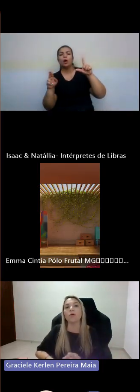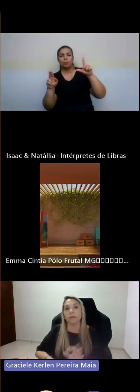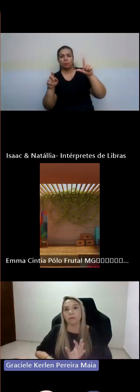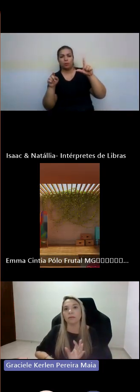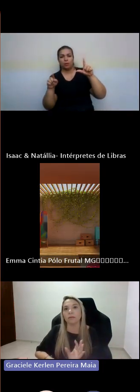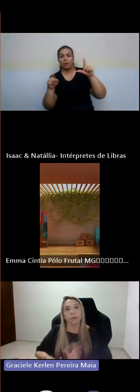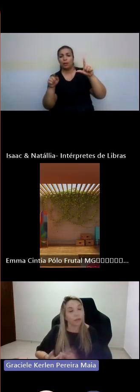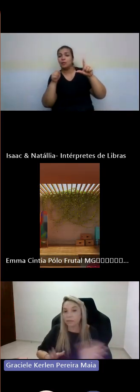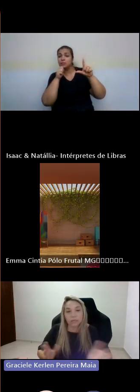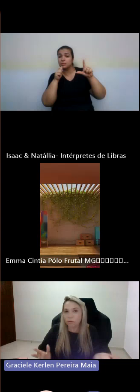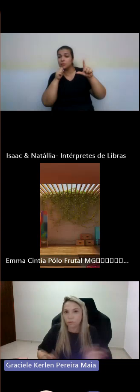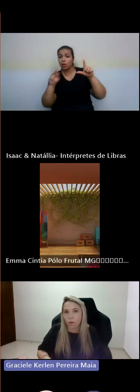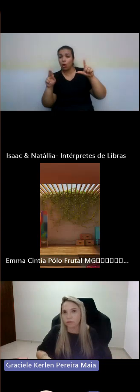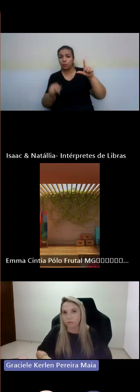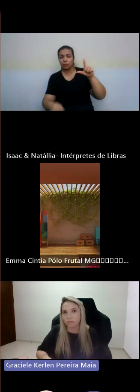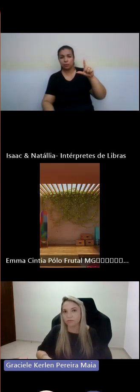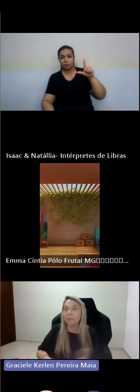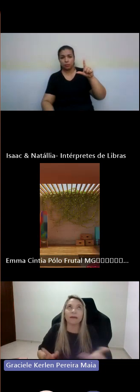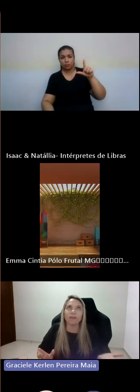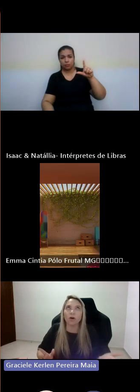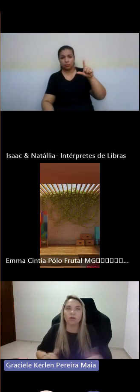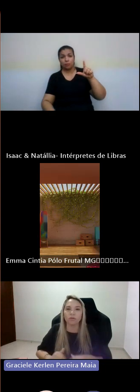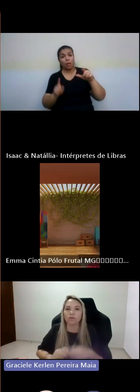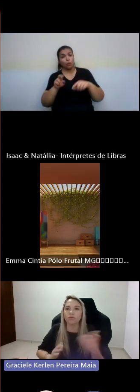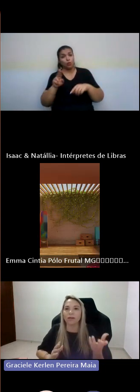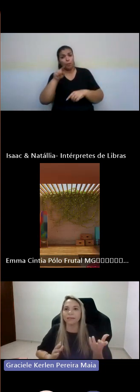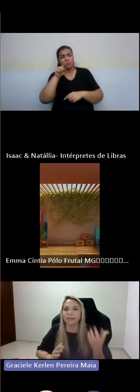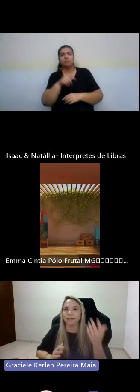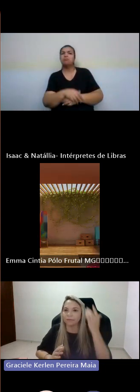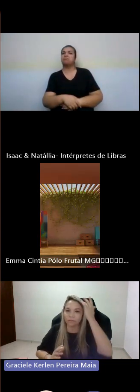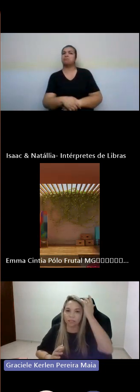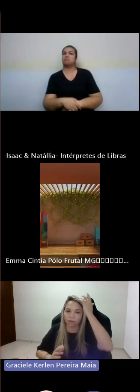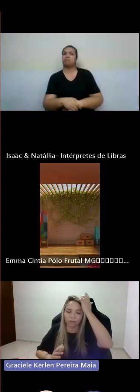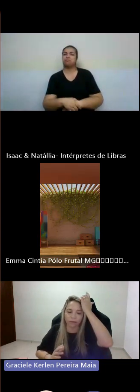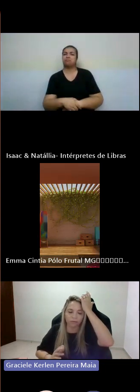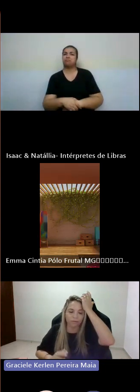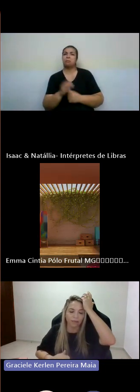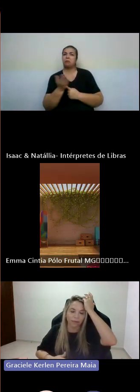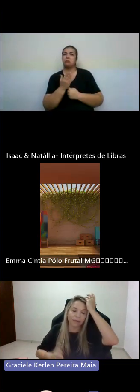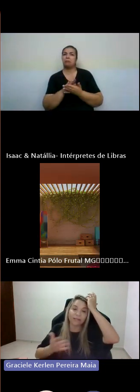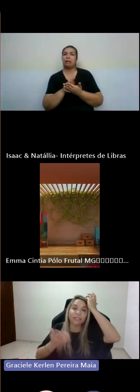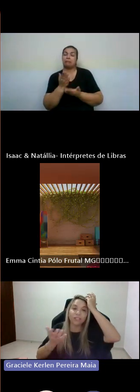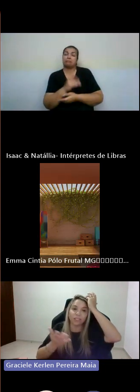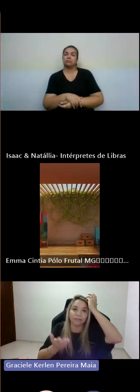Sem Nome. Esse é o nome do quadro. Falei, maravilhoso, não ajudou nada, né? Não tinha nome do quadro.